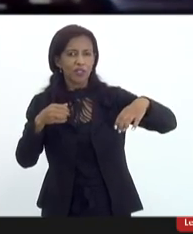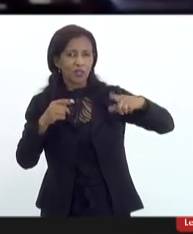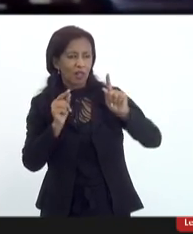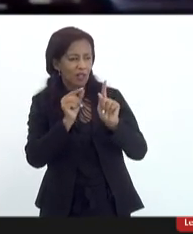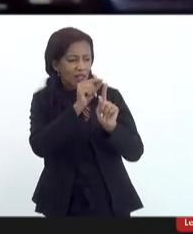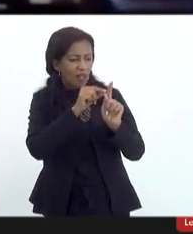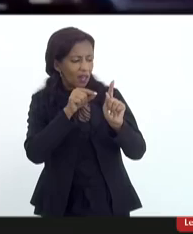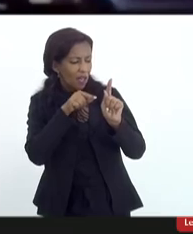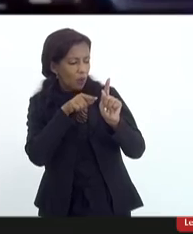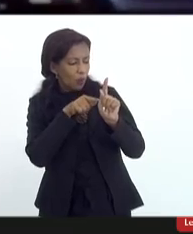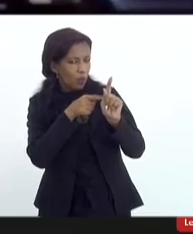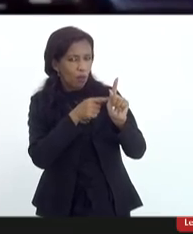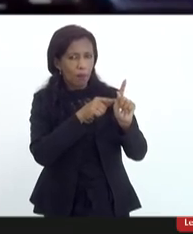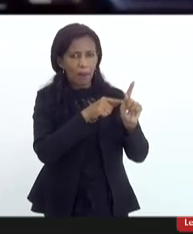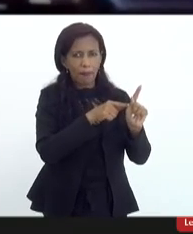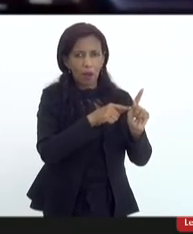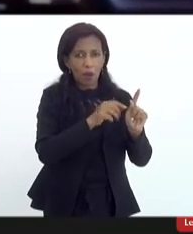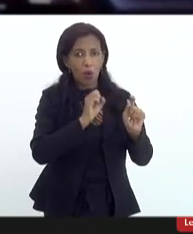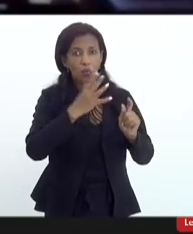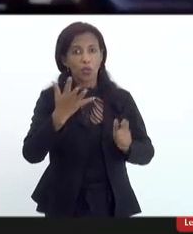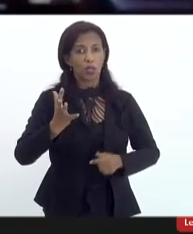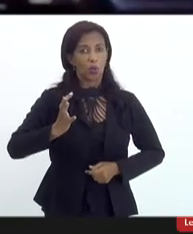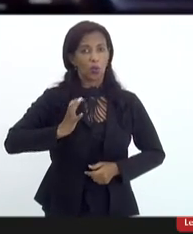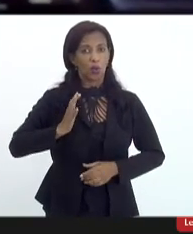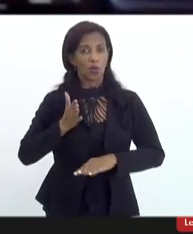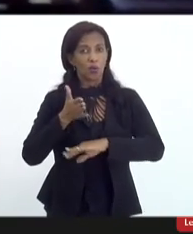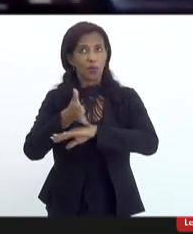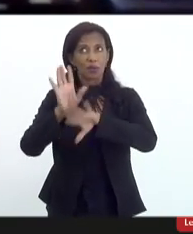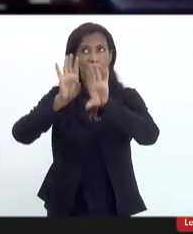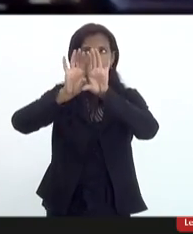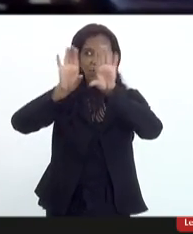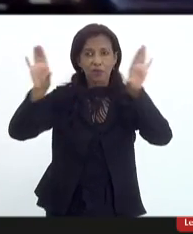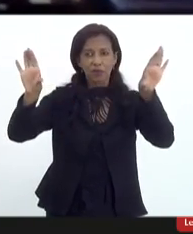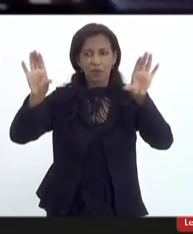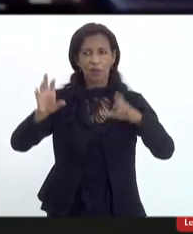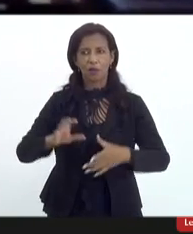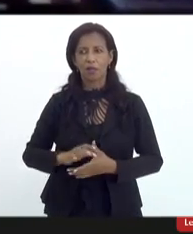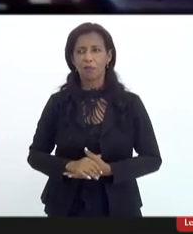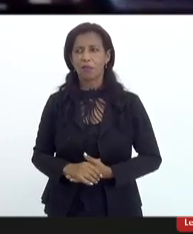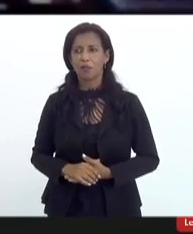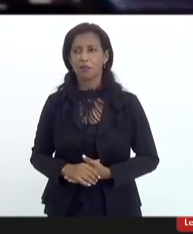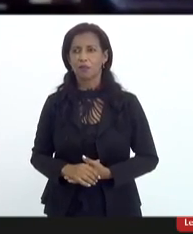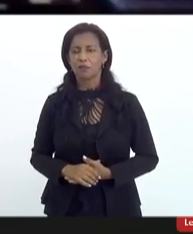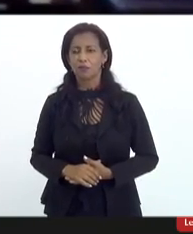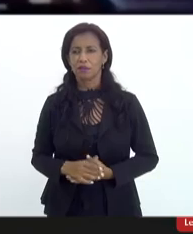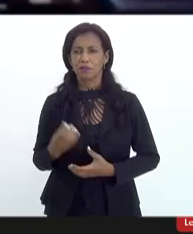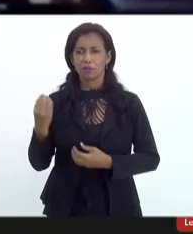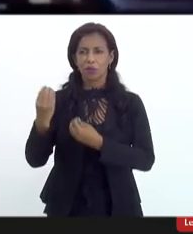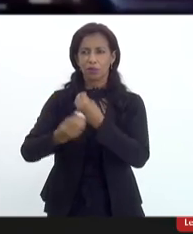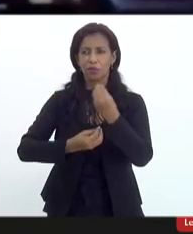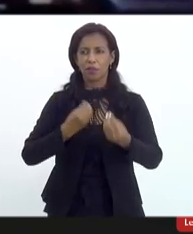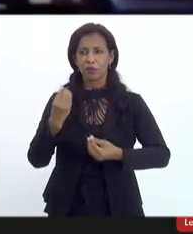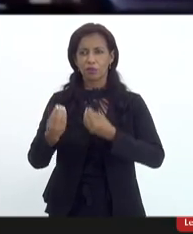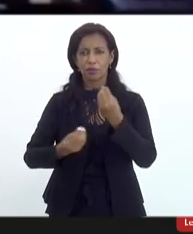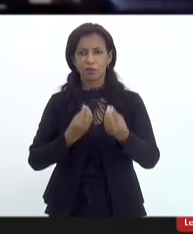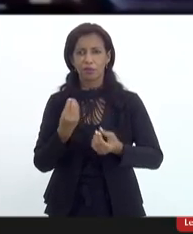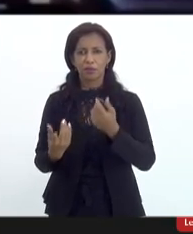que um rico entrar nos reinos dos céus, e como a